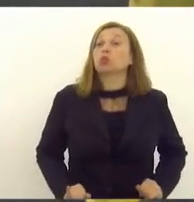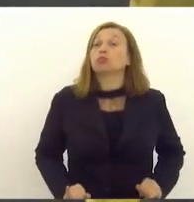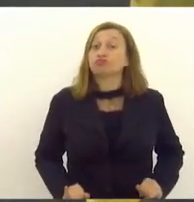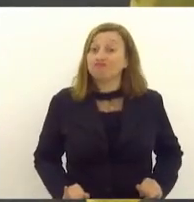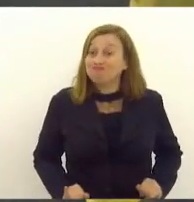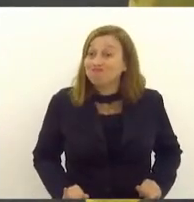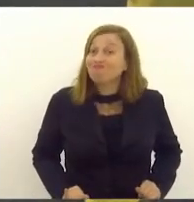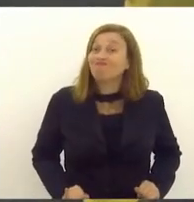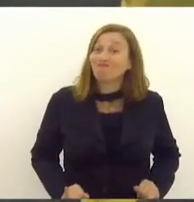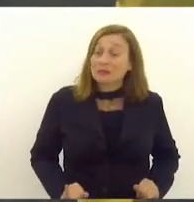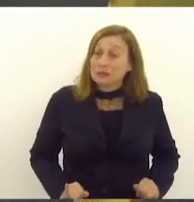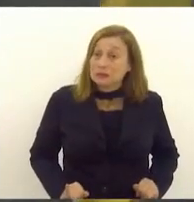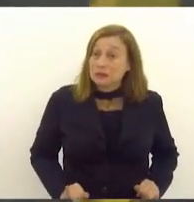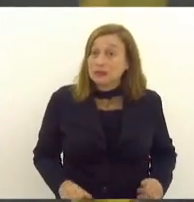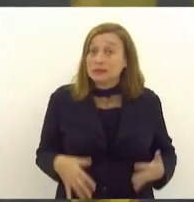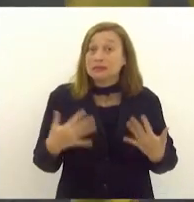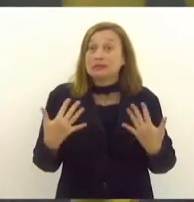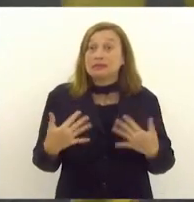é